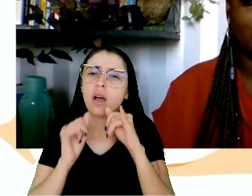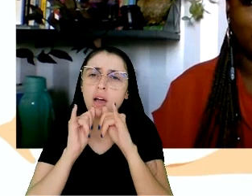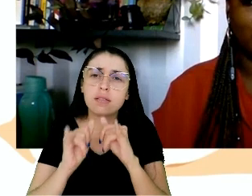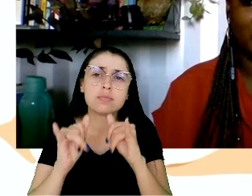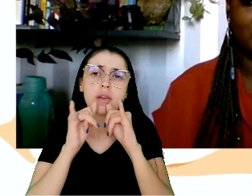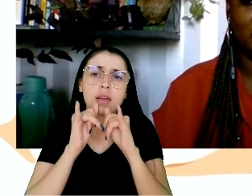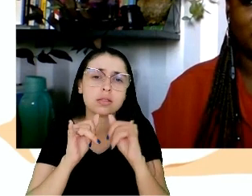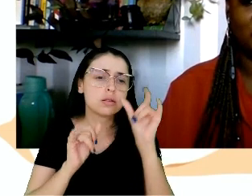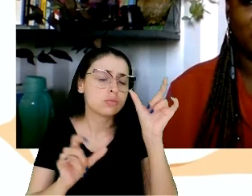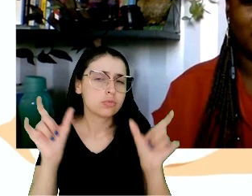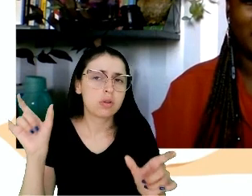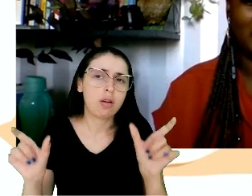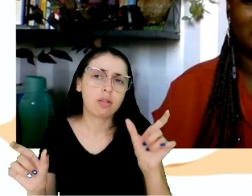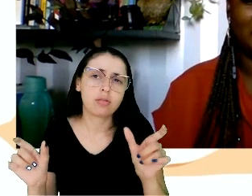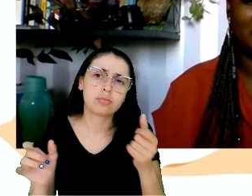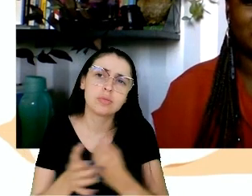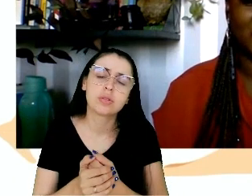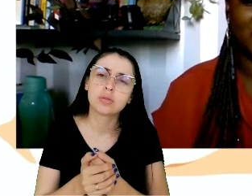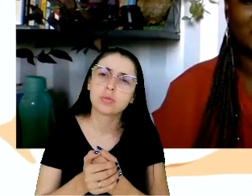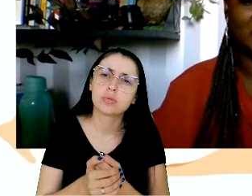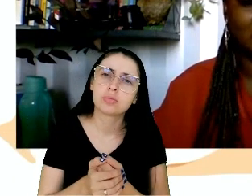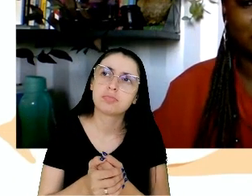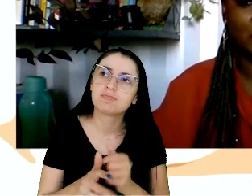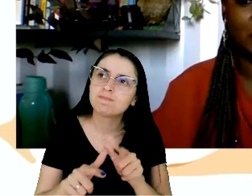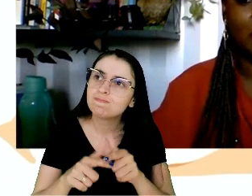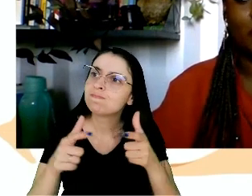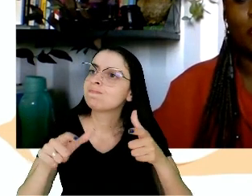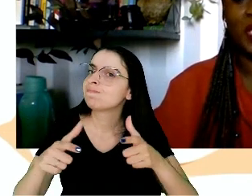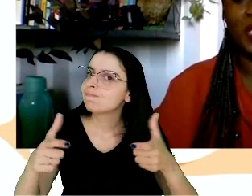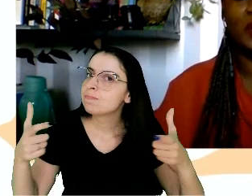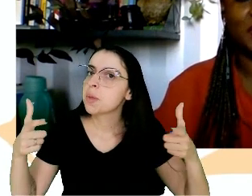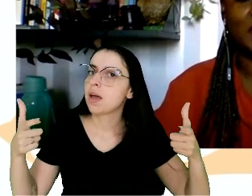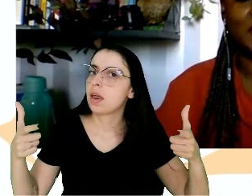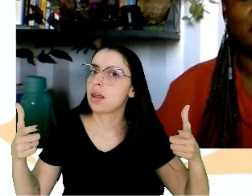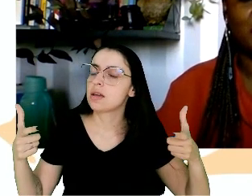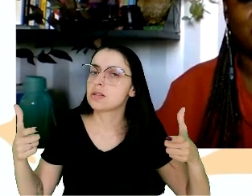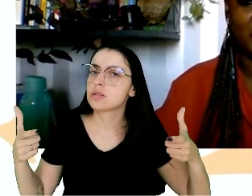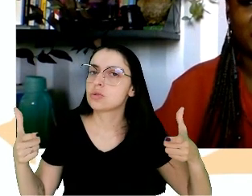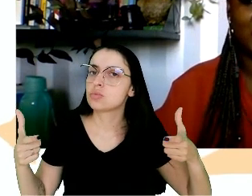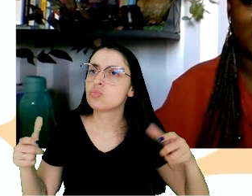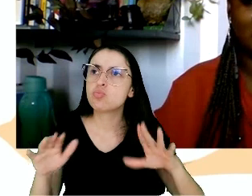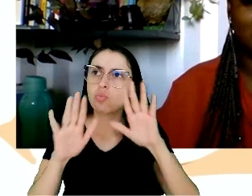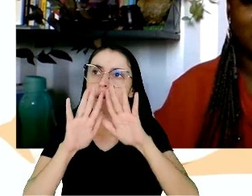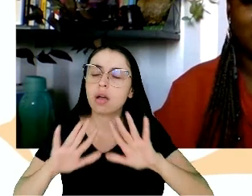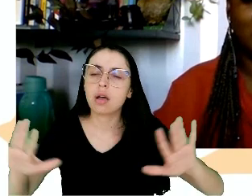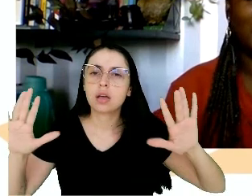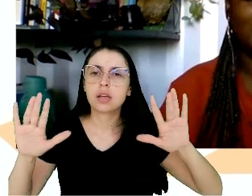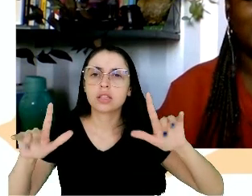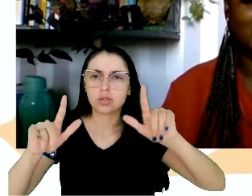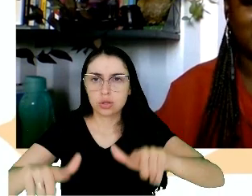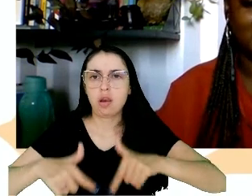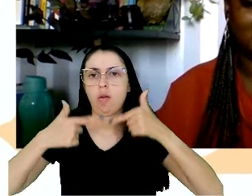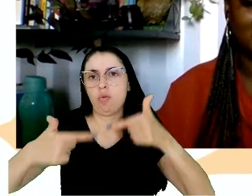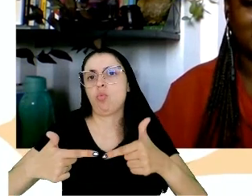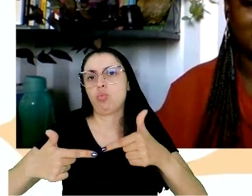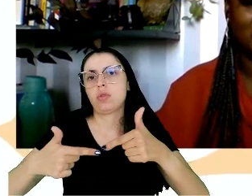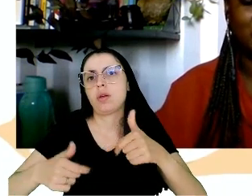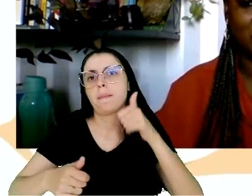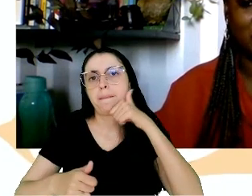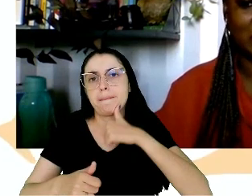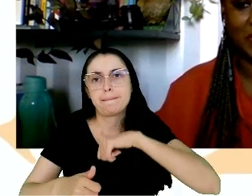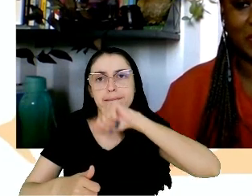apresentadas coloca de forma cada vez mais ampla o que é o cenário enfrentado pelas